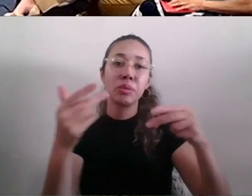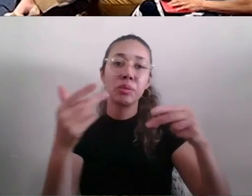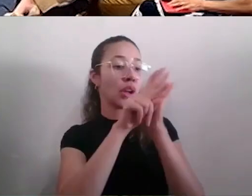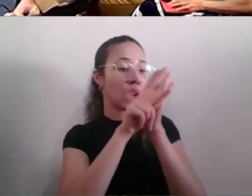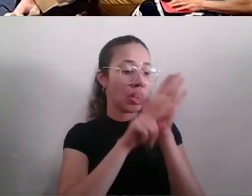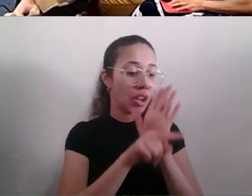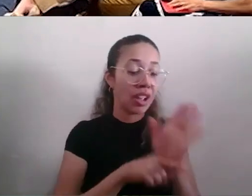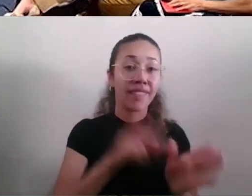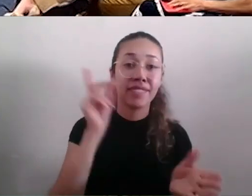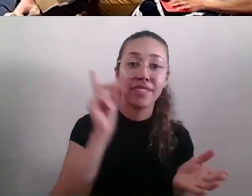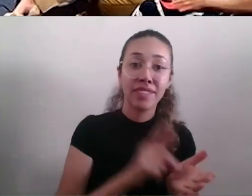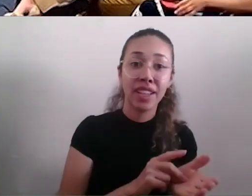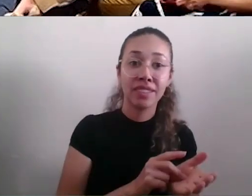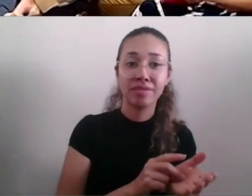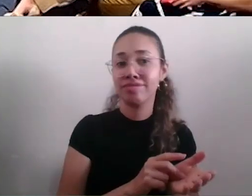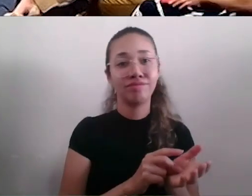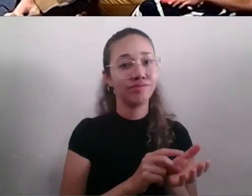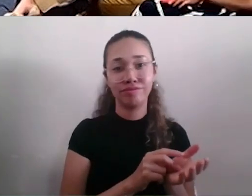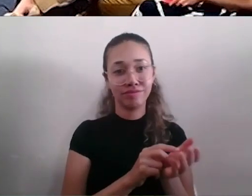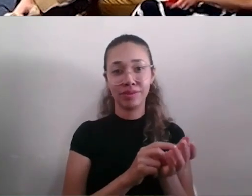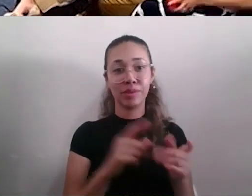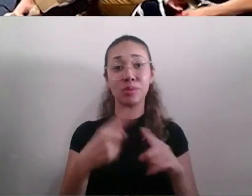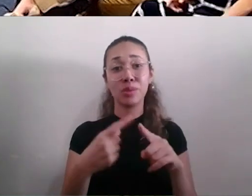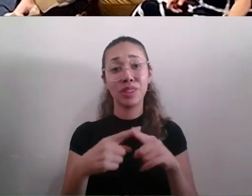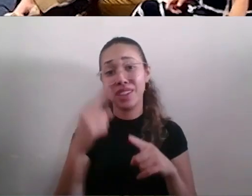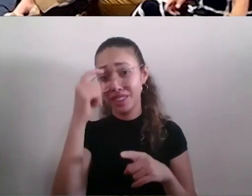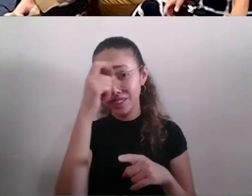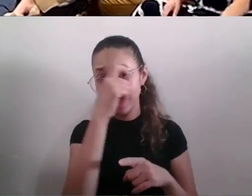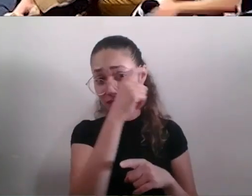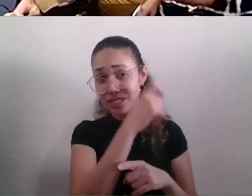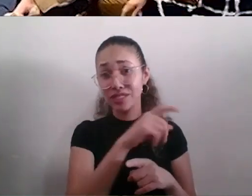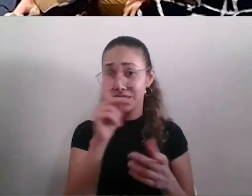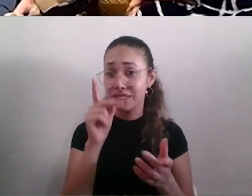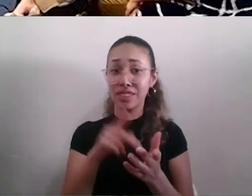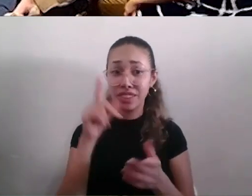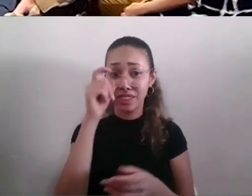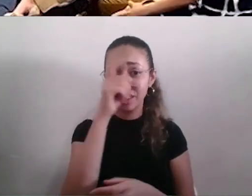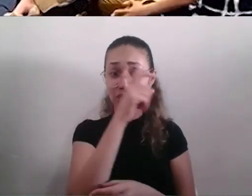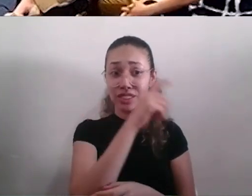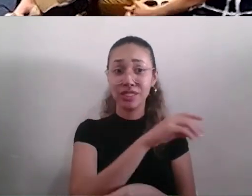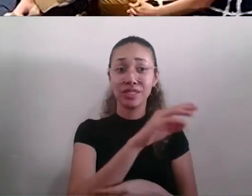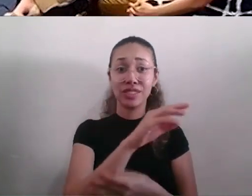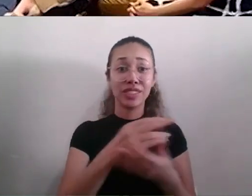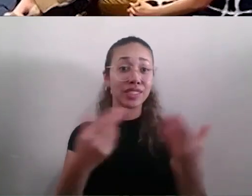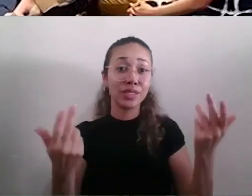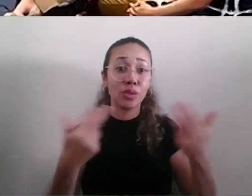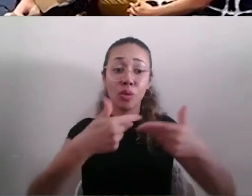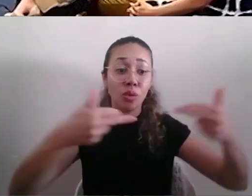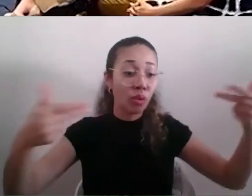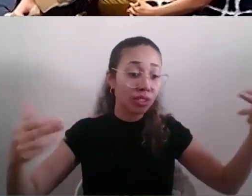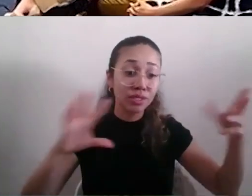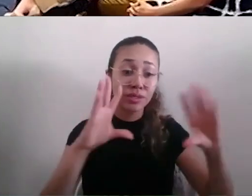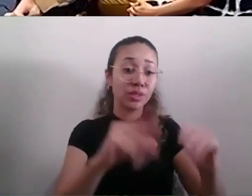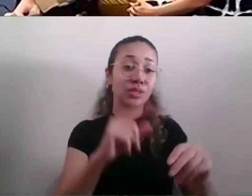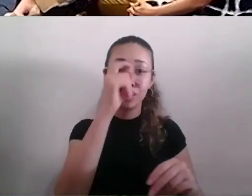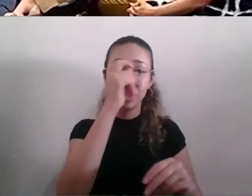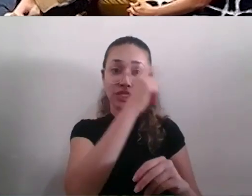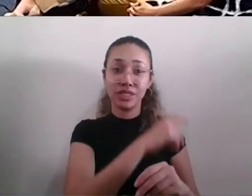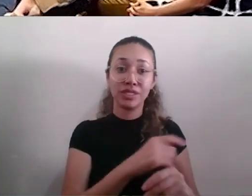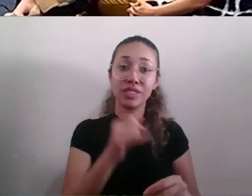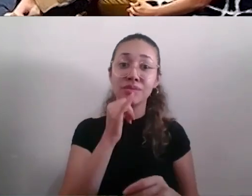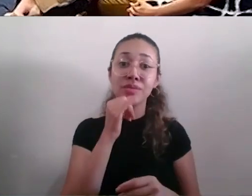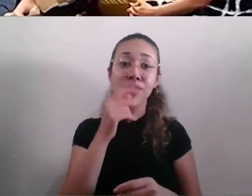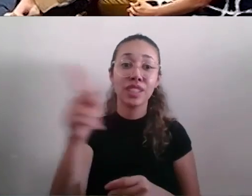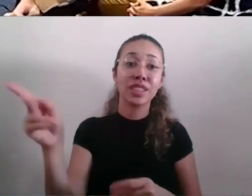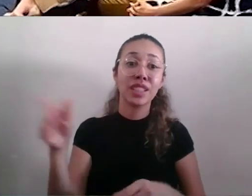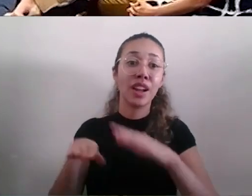né? E porque é difícil mesmo, gente. Vocês falam difícil, vocês escrevem difícil, entendeu? São coisas difíceis. Vocês estão acostumados a falar com vocês mesmos e